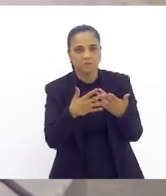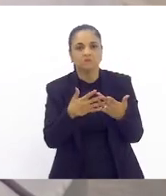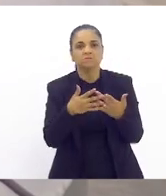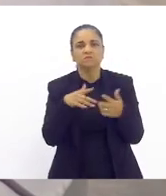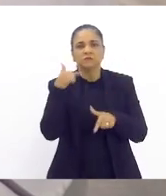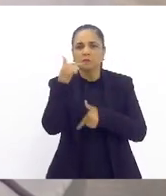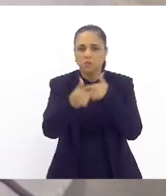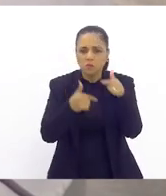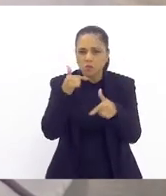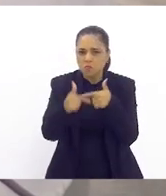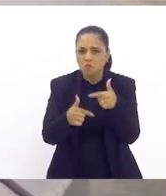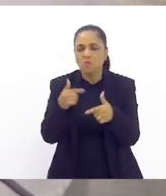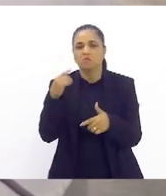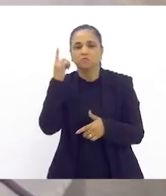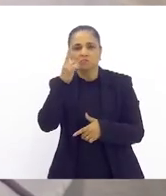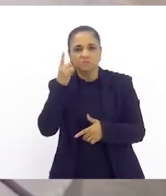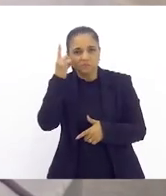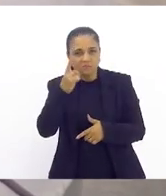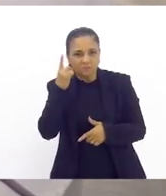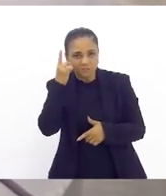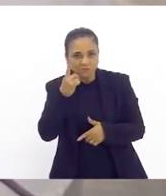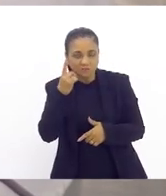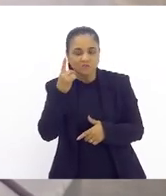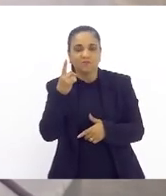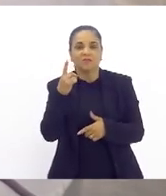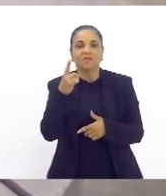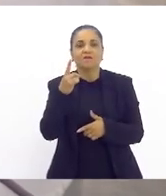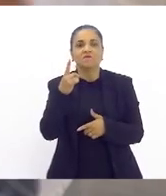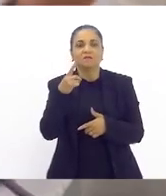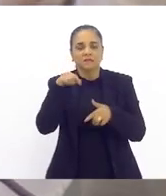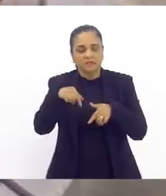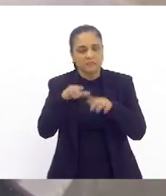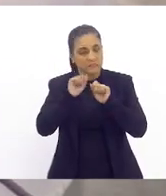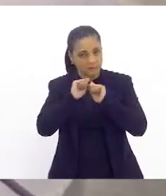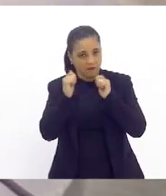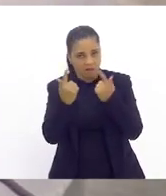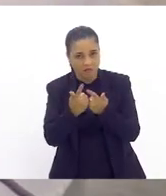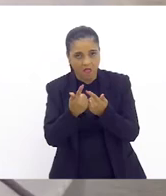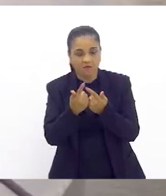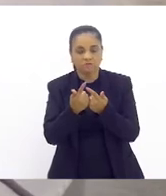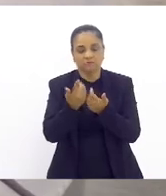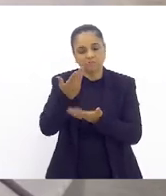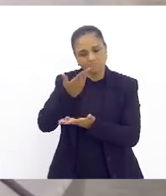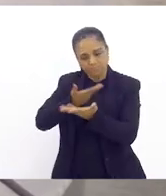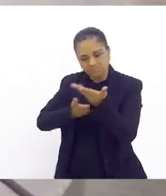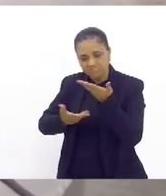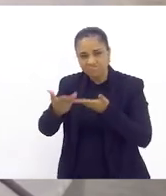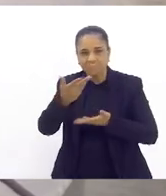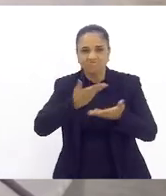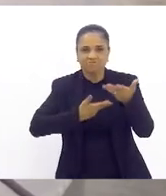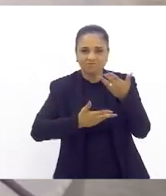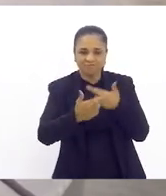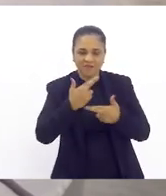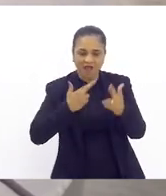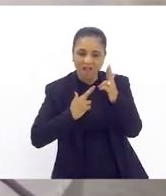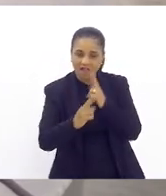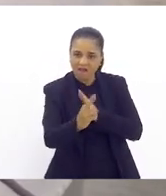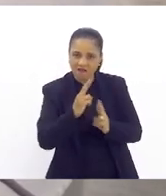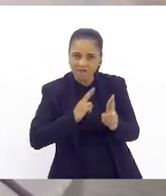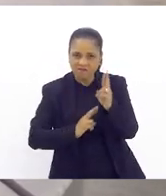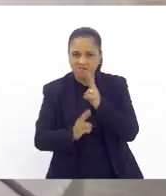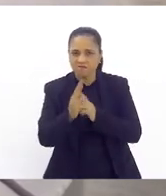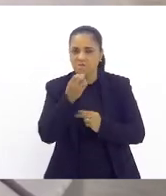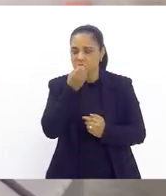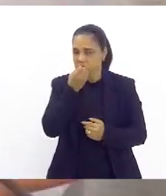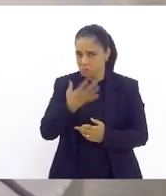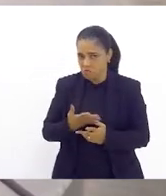tem que procurar os deputados aqui nessa casa e tem tentado criar uma relação amigável e eu te disse que as minhas